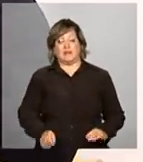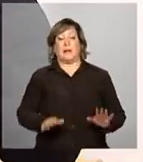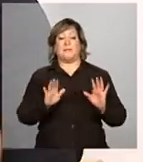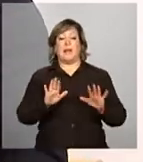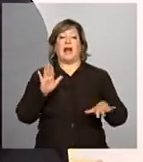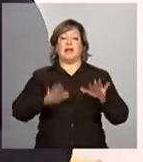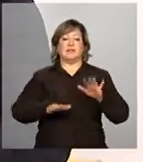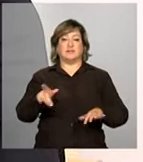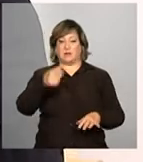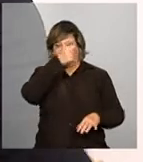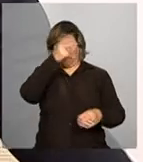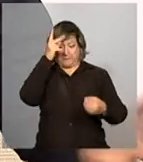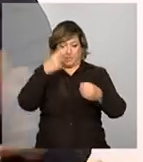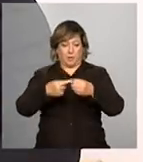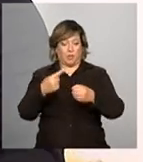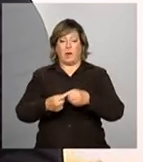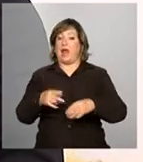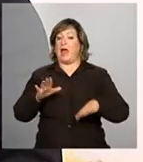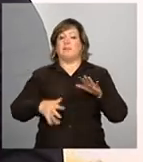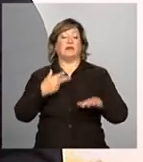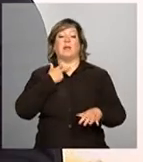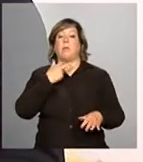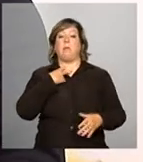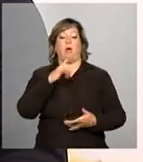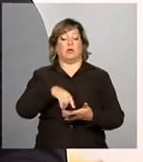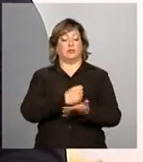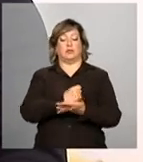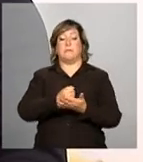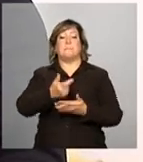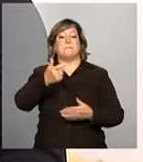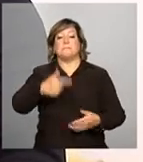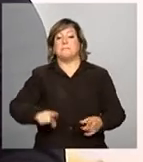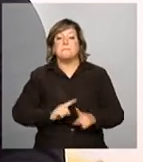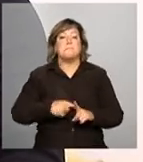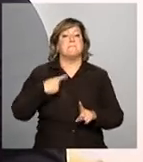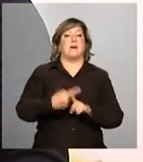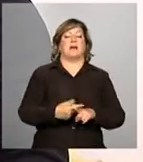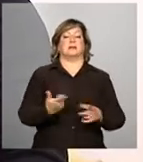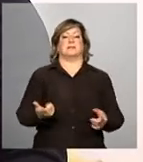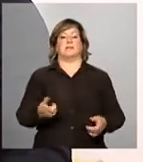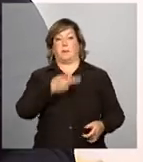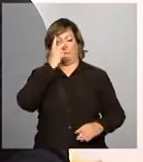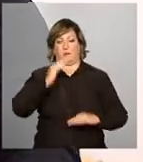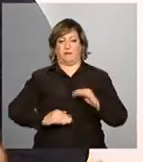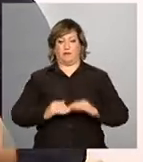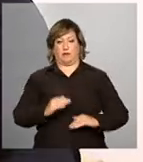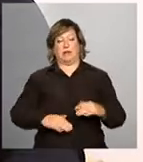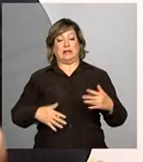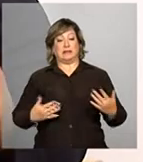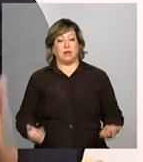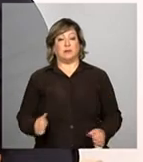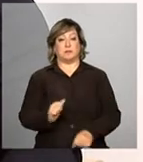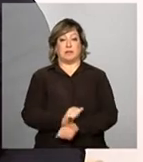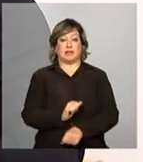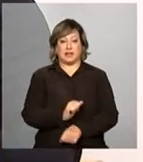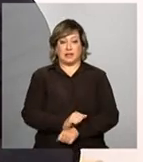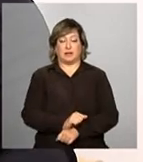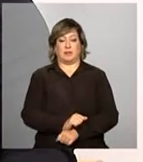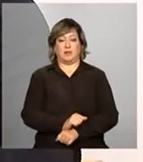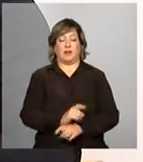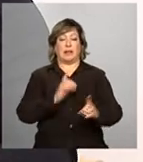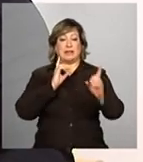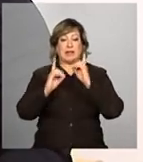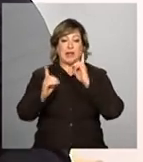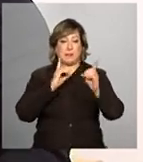já não pode de fato contratar mais profissionais Então a nossa Esperamos que o debate da gestão